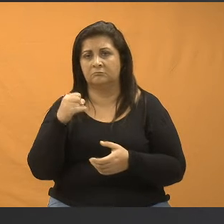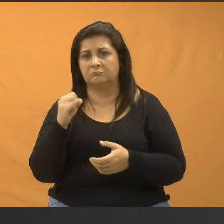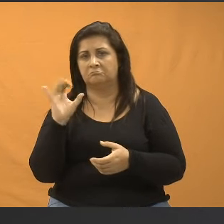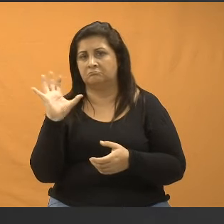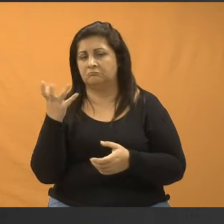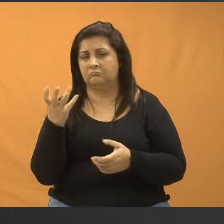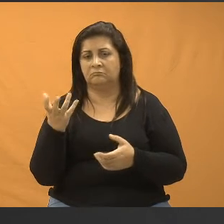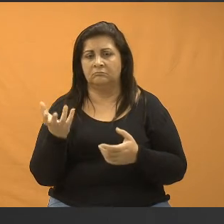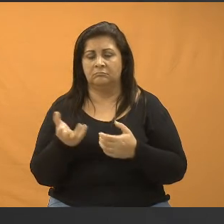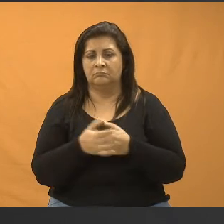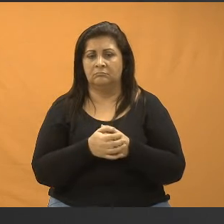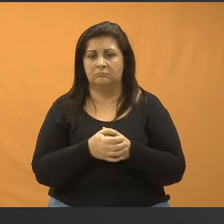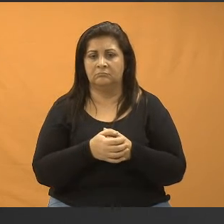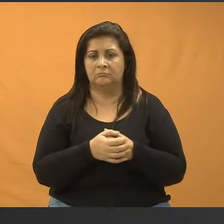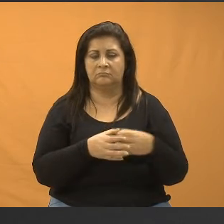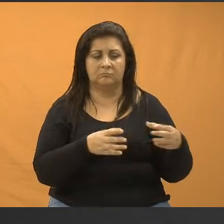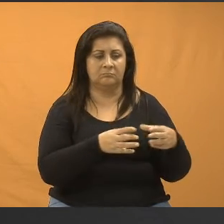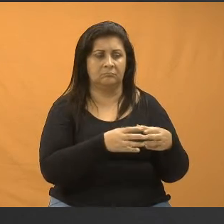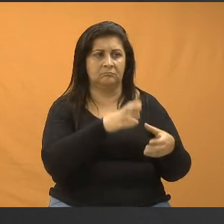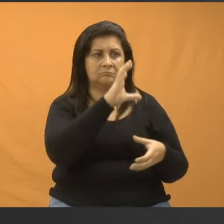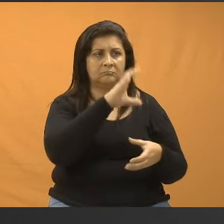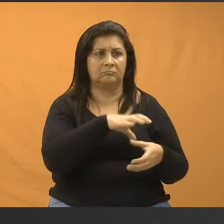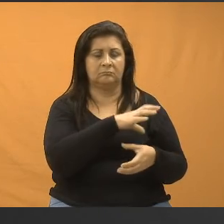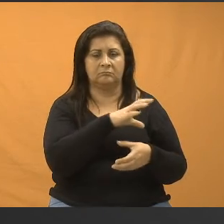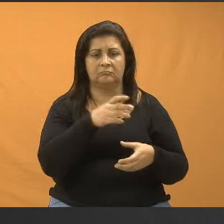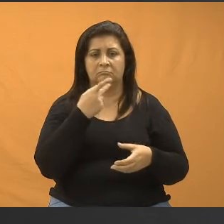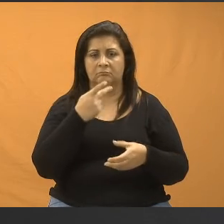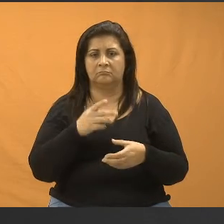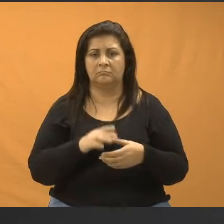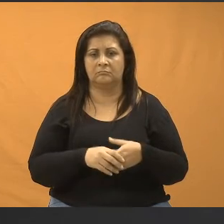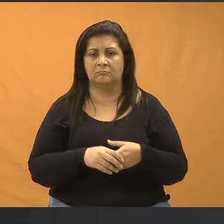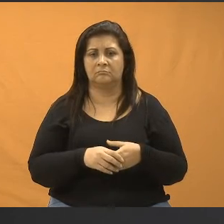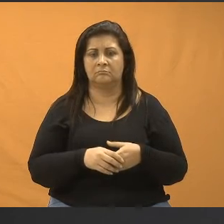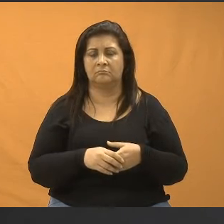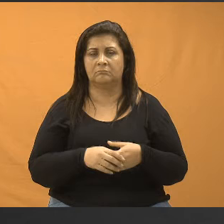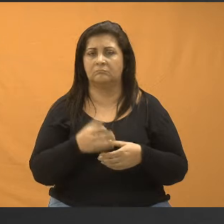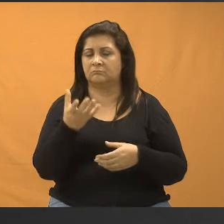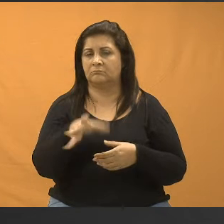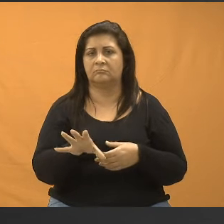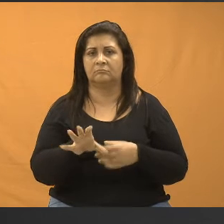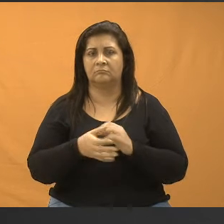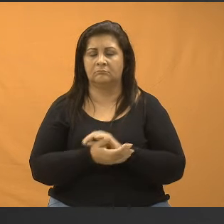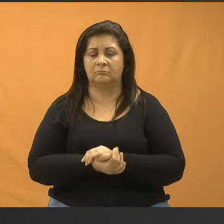situação, o pessoal da Irmandade fala assim, pede alguma coisa, eles vão falar assim, não vão fazer.